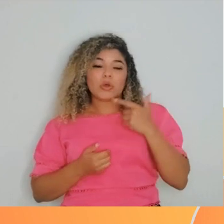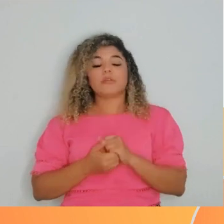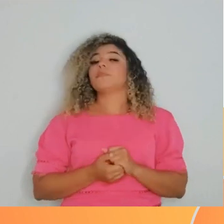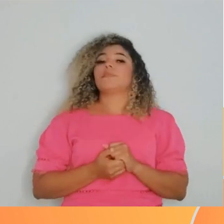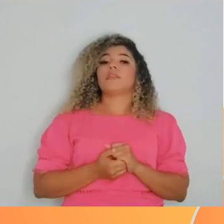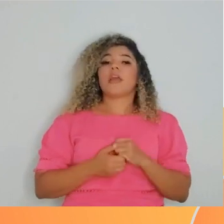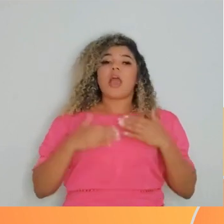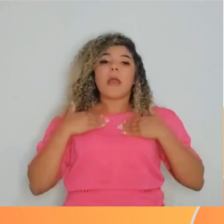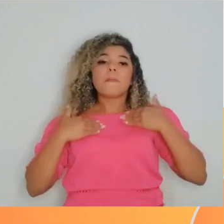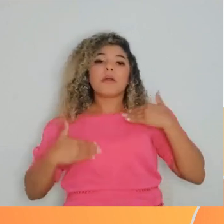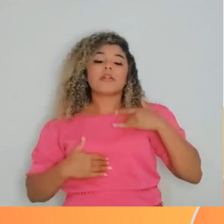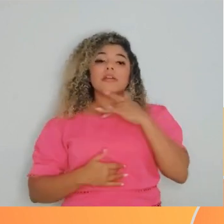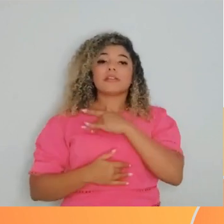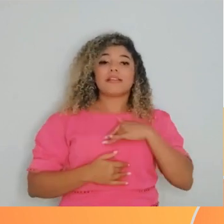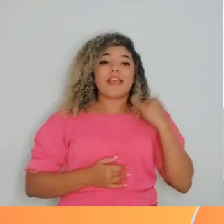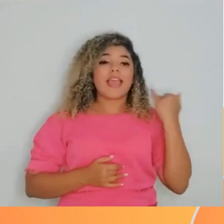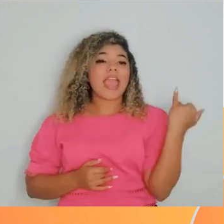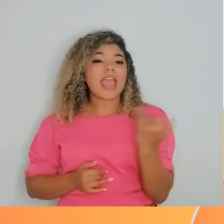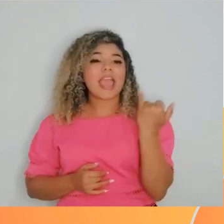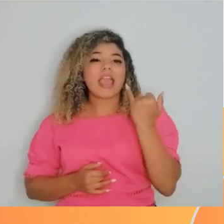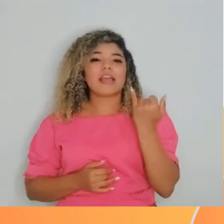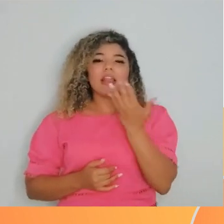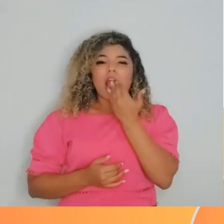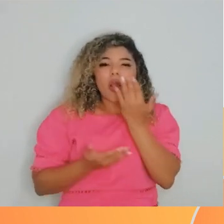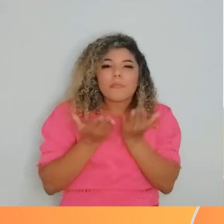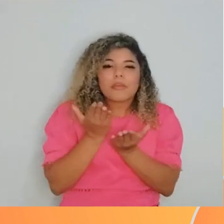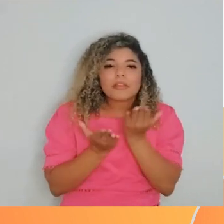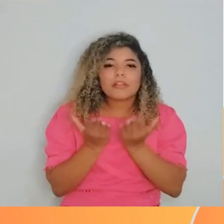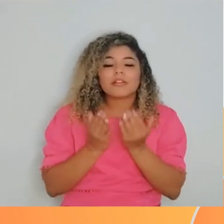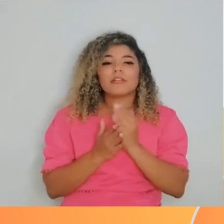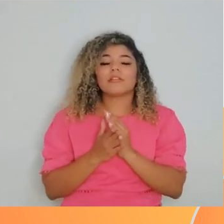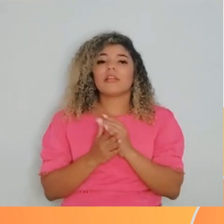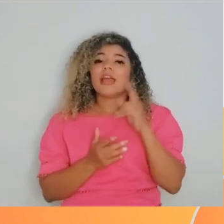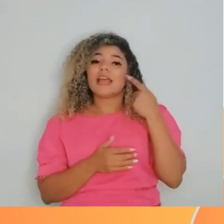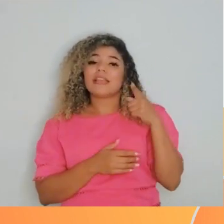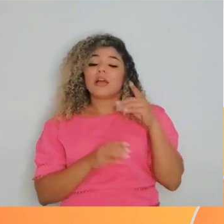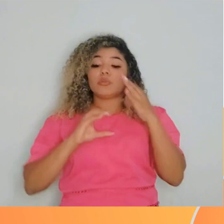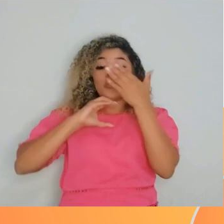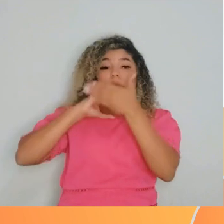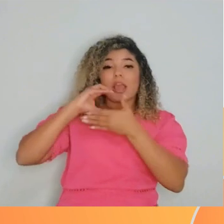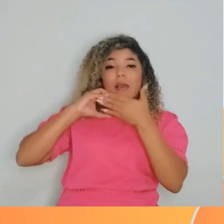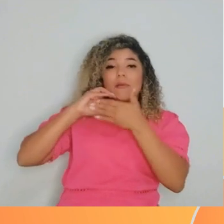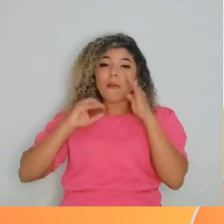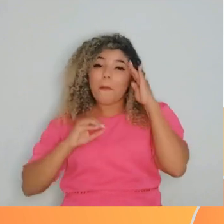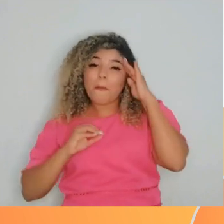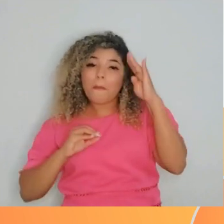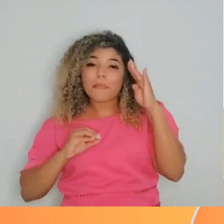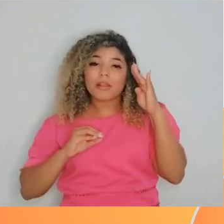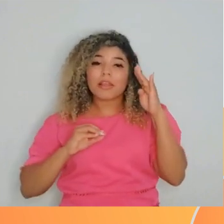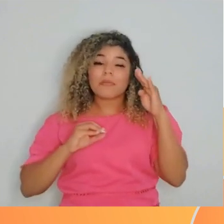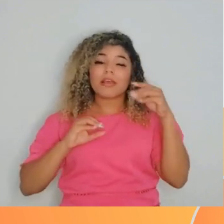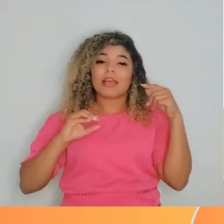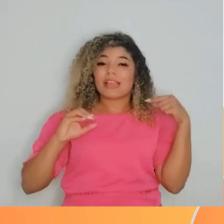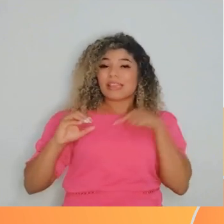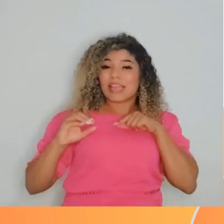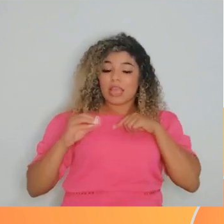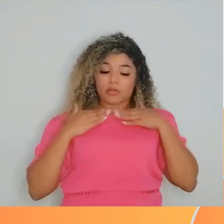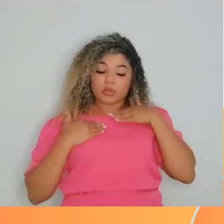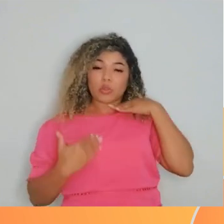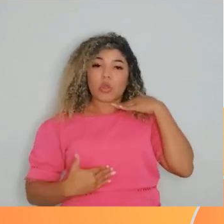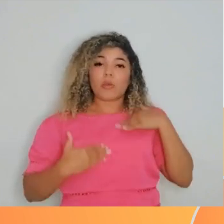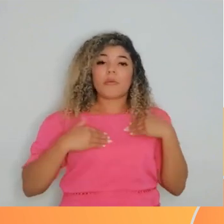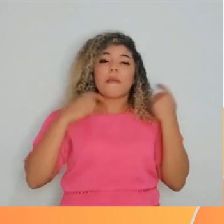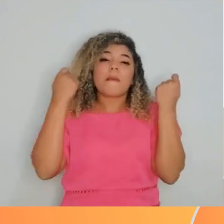2. Para um organismo ser saudável, é importante ter uma dieta equilibrada. No caso dos carboidratos, o principal substrato energético do